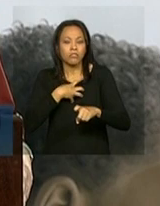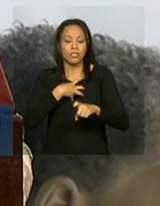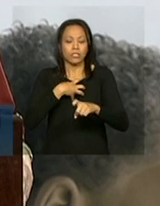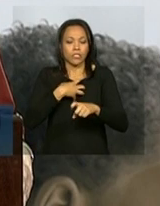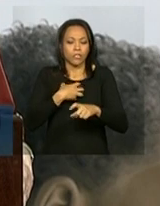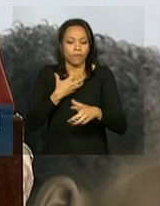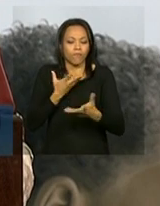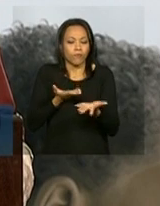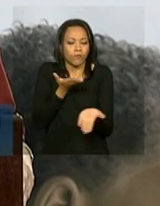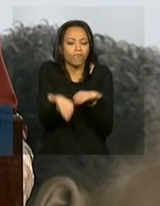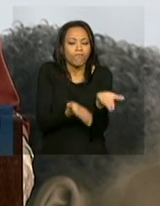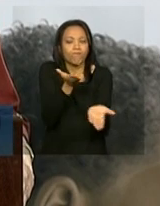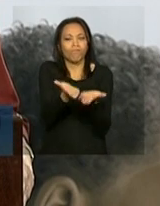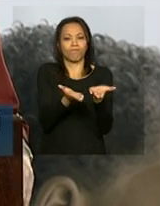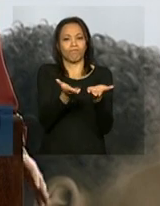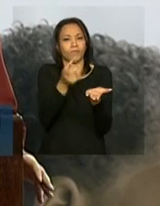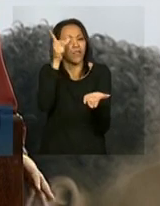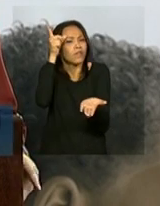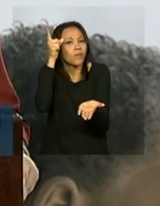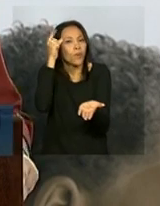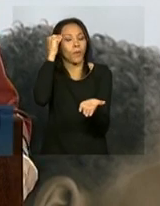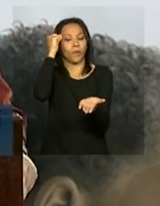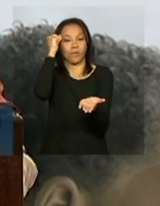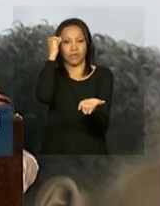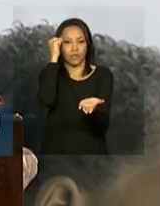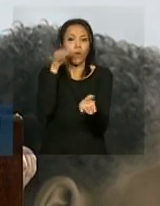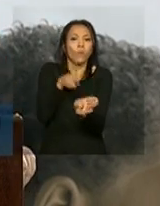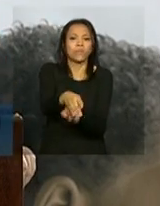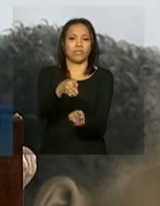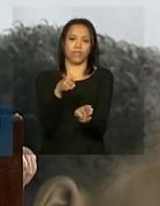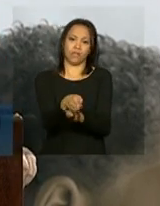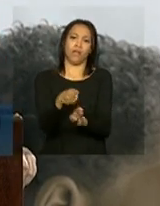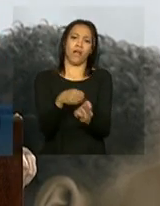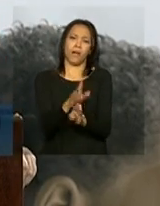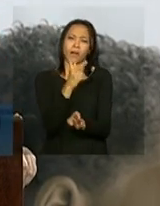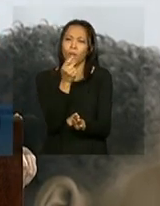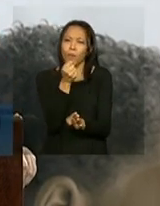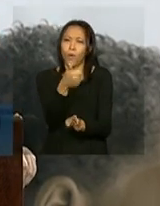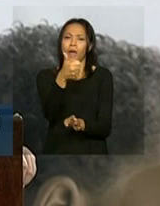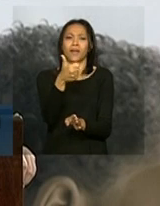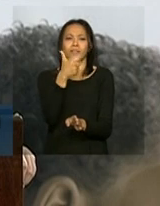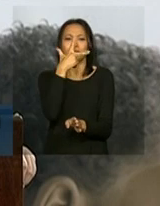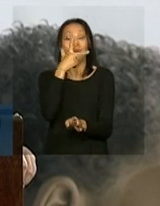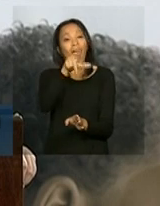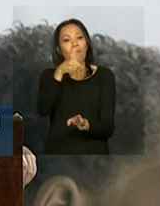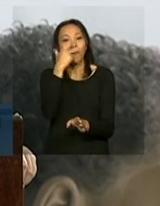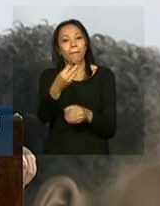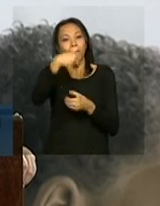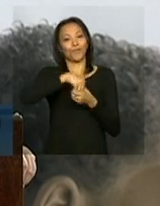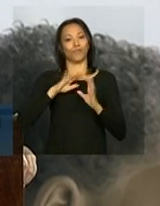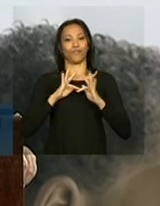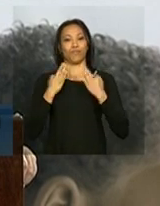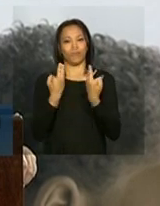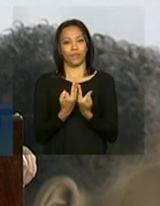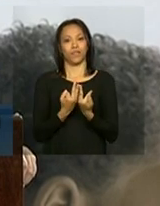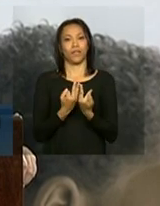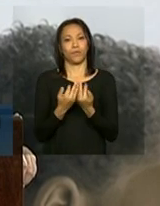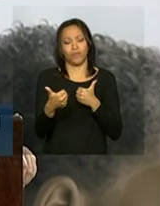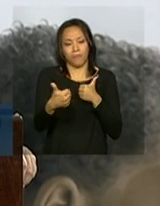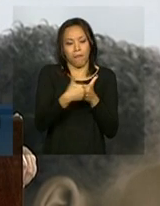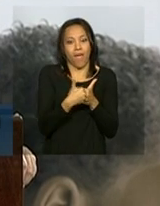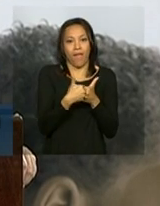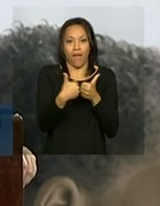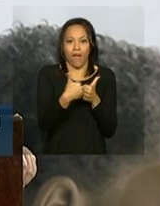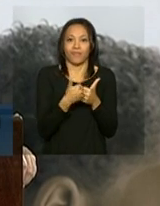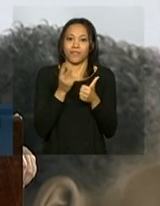atender, confortar, de dar conselhos e de virar quase uma pessoa da família quando vive muito perto de